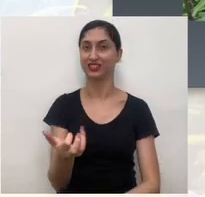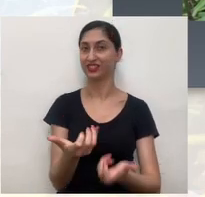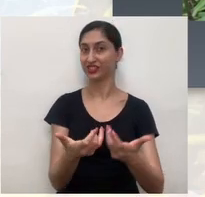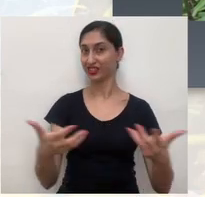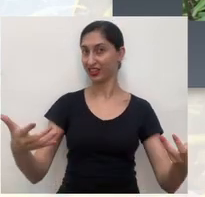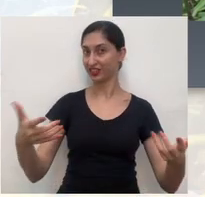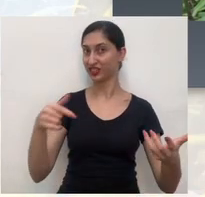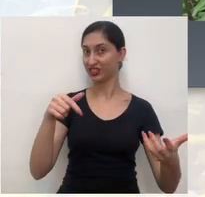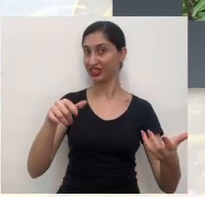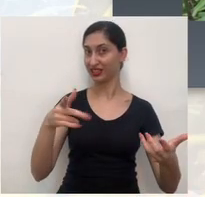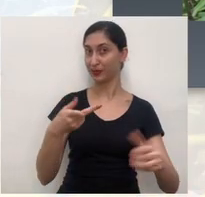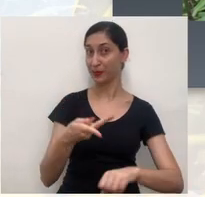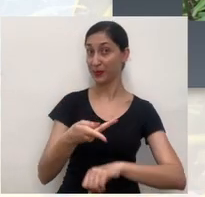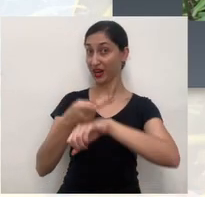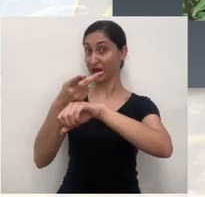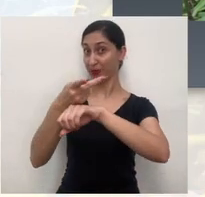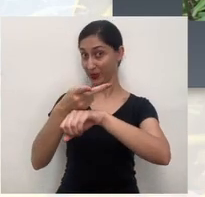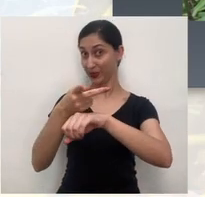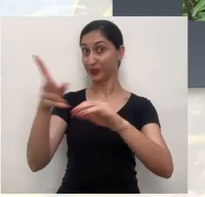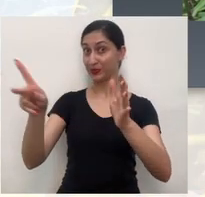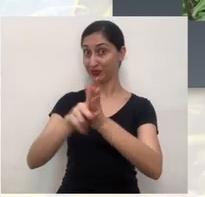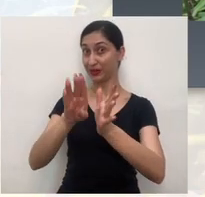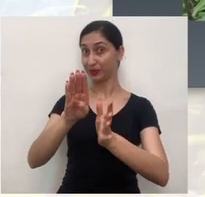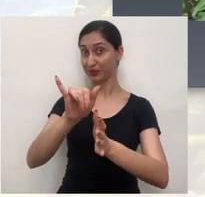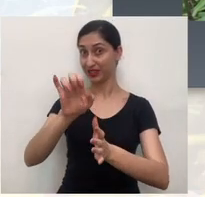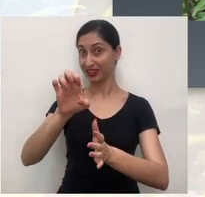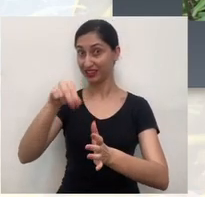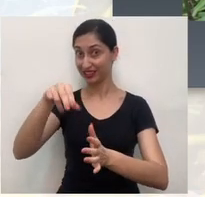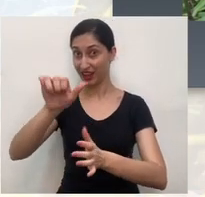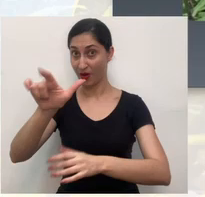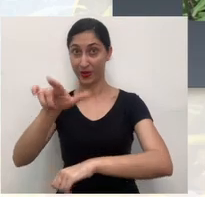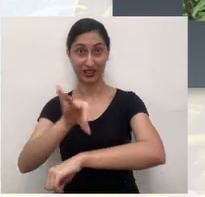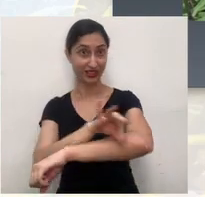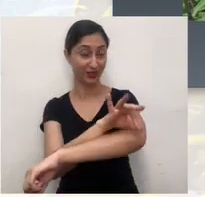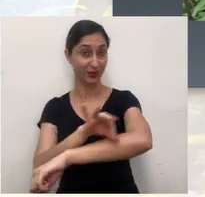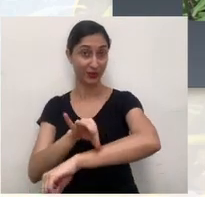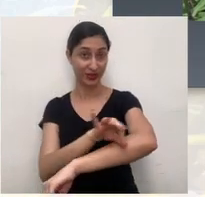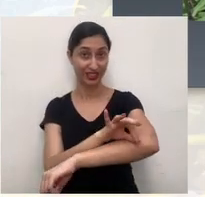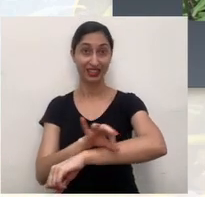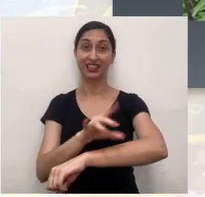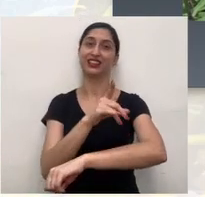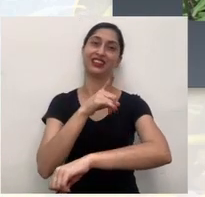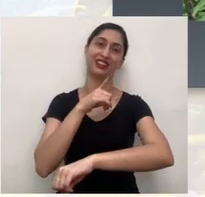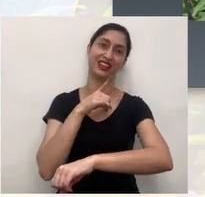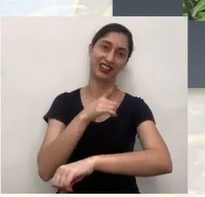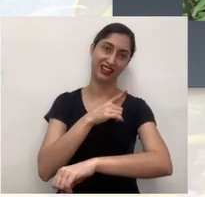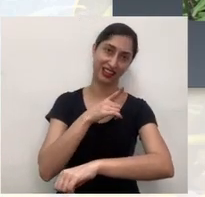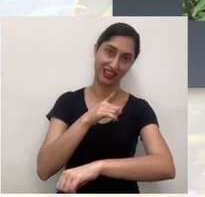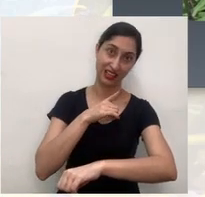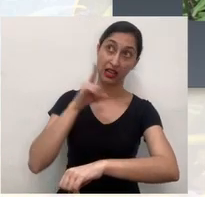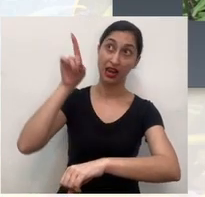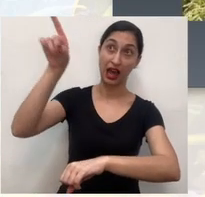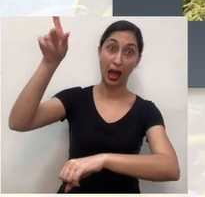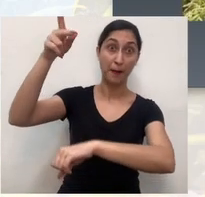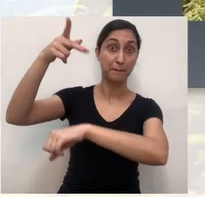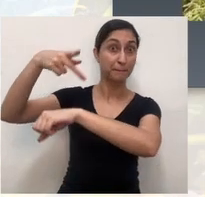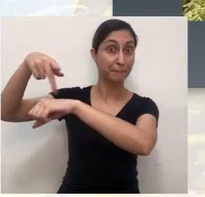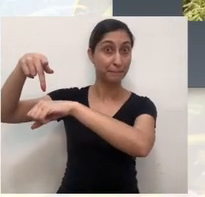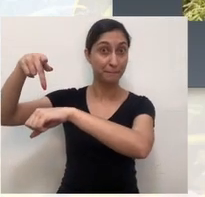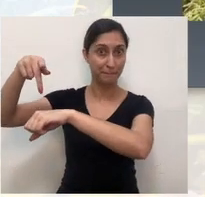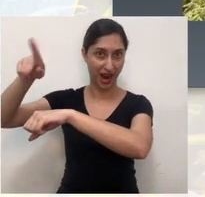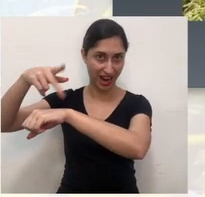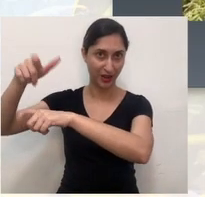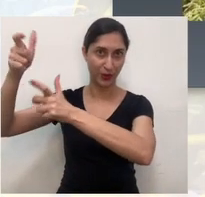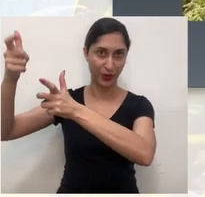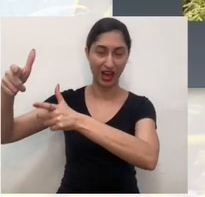Bienal de Arquitetura e que é inspirado claramente nos parques ingleses. Inspirado. Não é